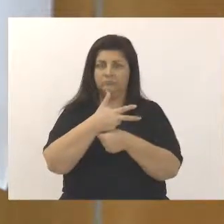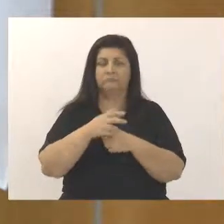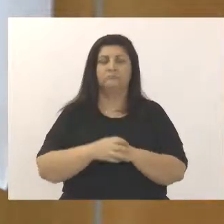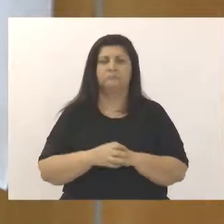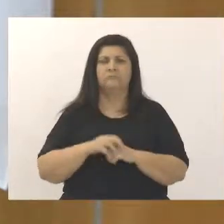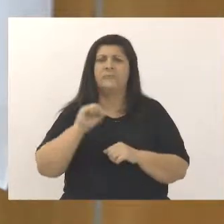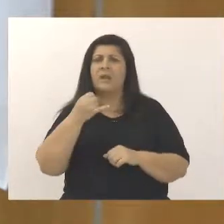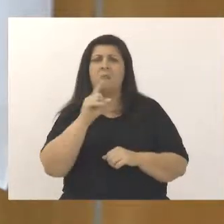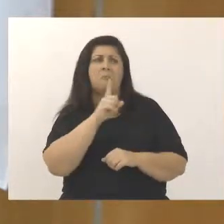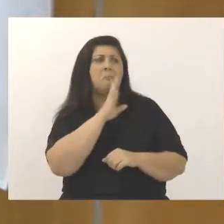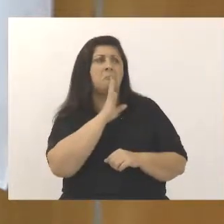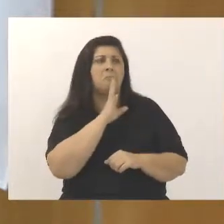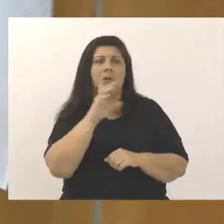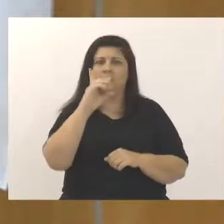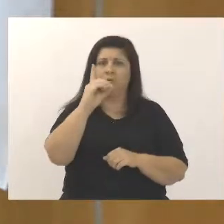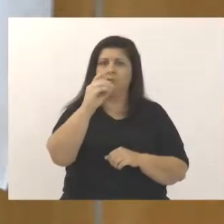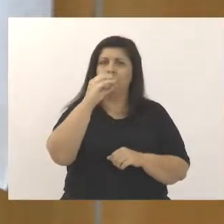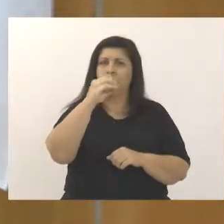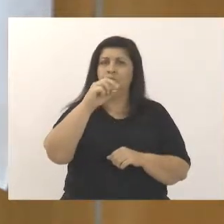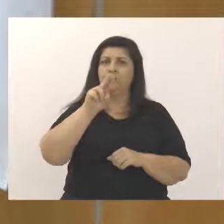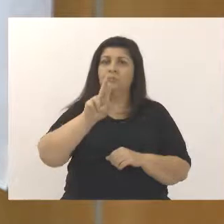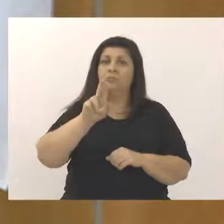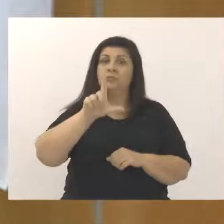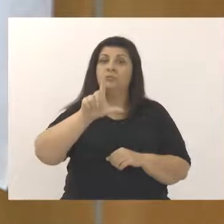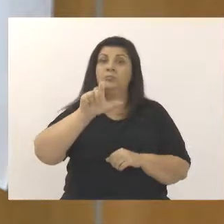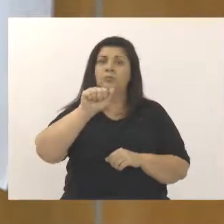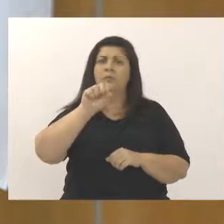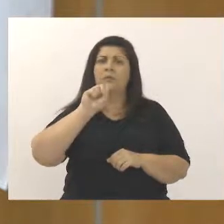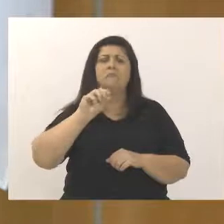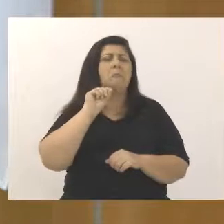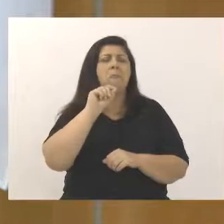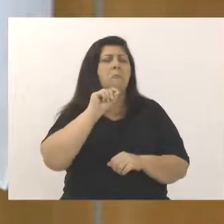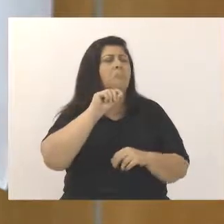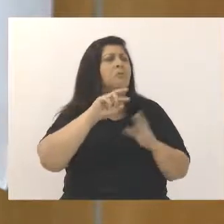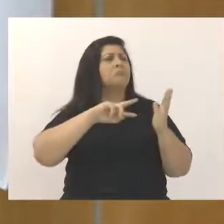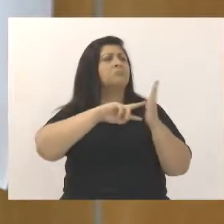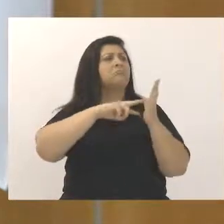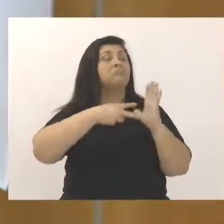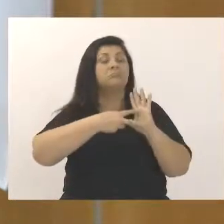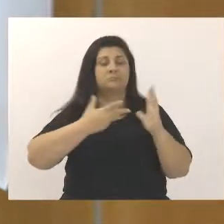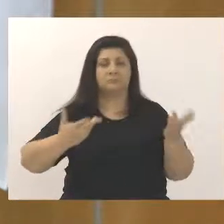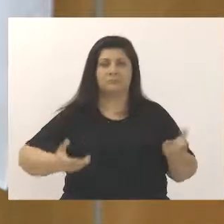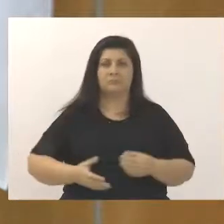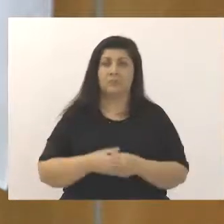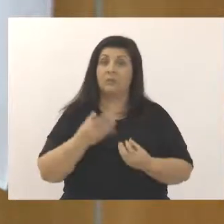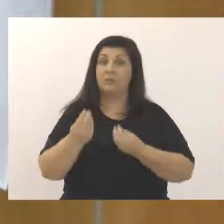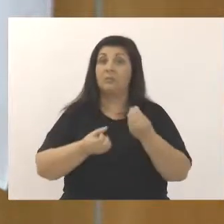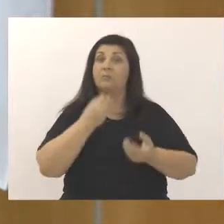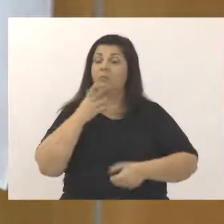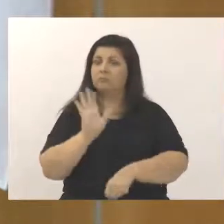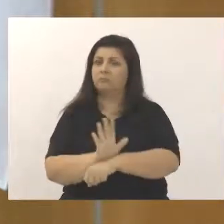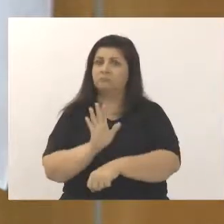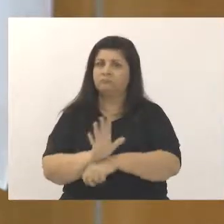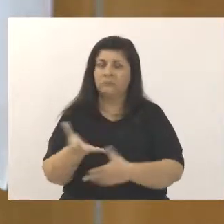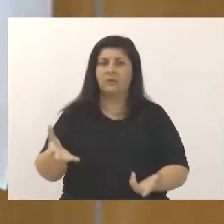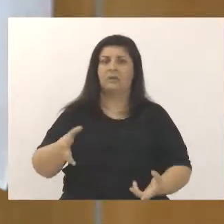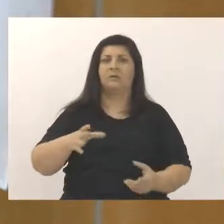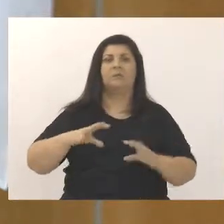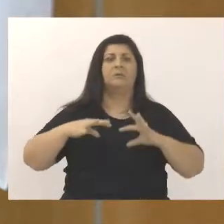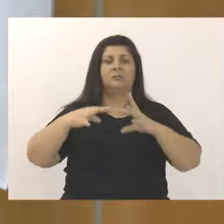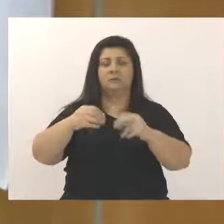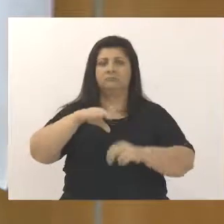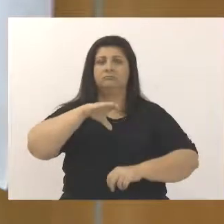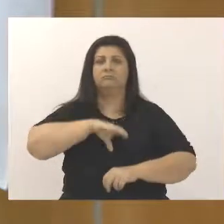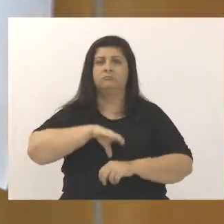não conhece doulas. Qual que é o papel das doulas e como vai ser eficiente e salutar para o município, na rede